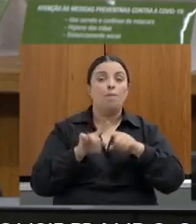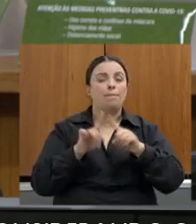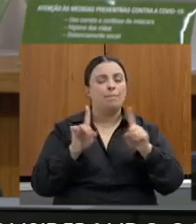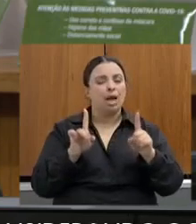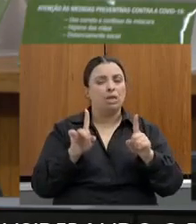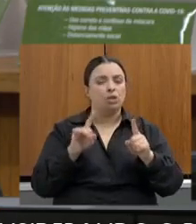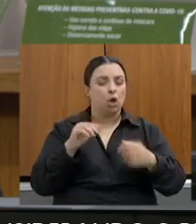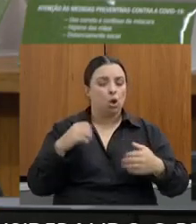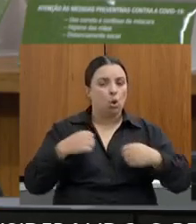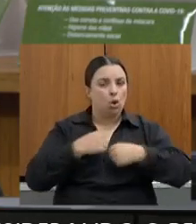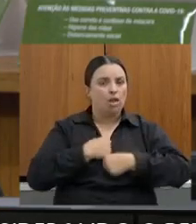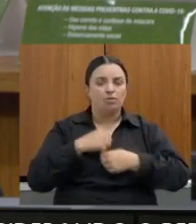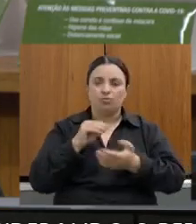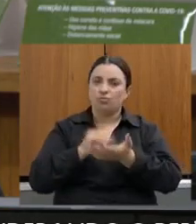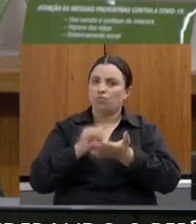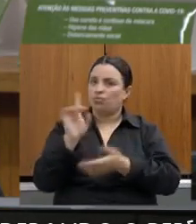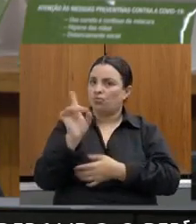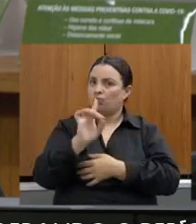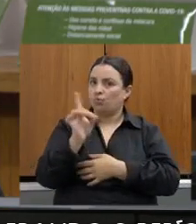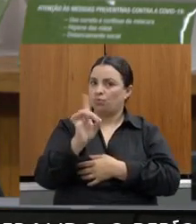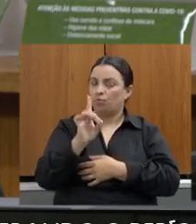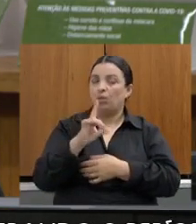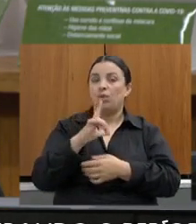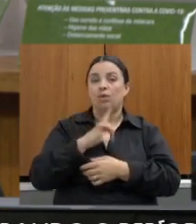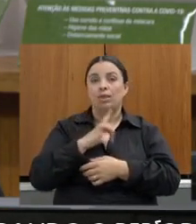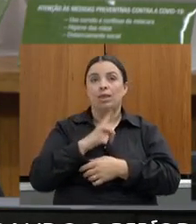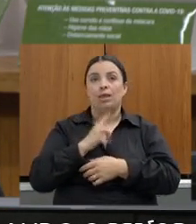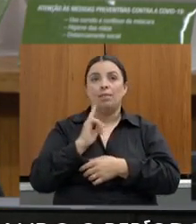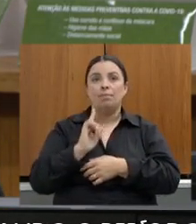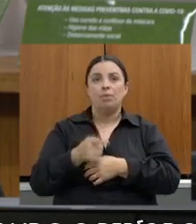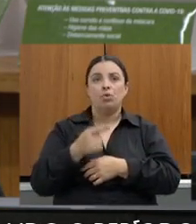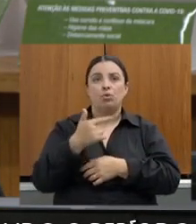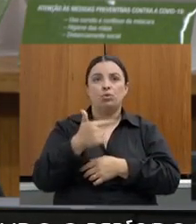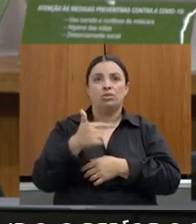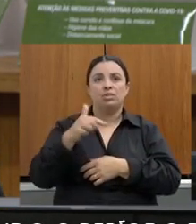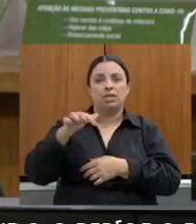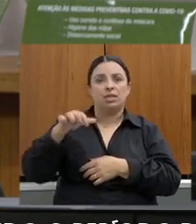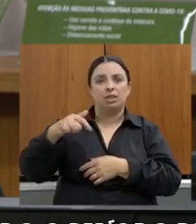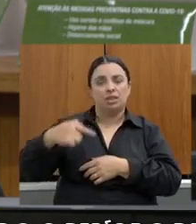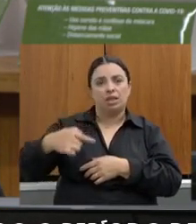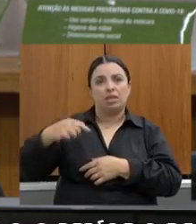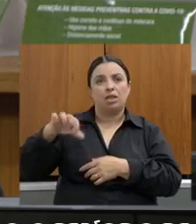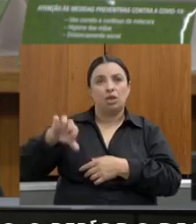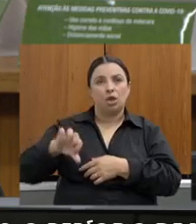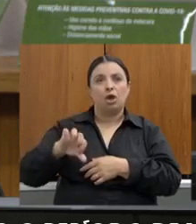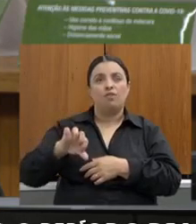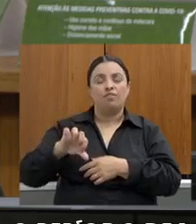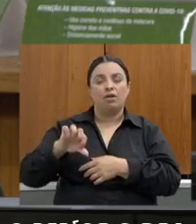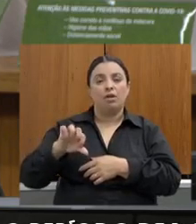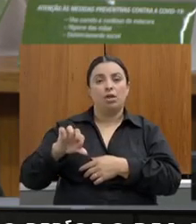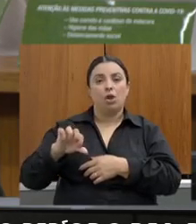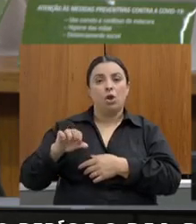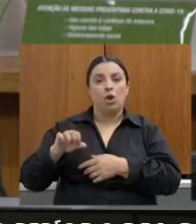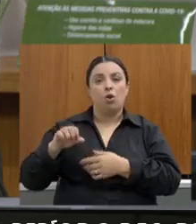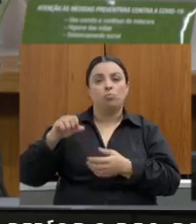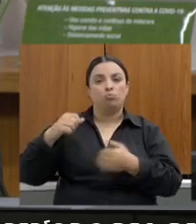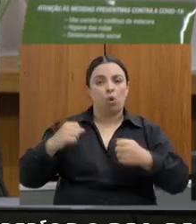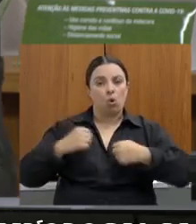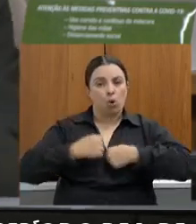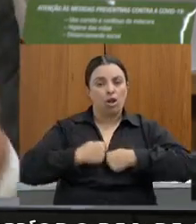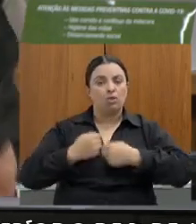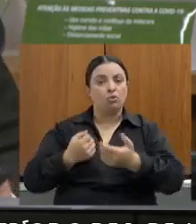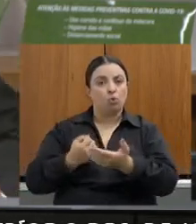são 1279 coletes balísticos adquiridos somente nem E aí